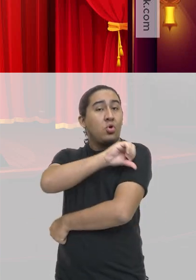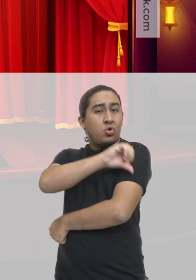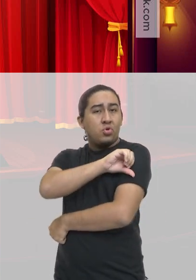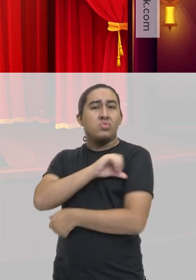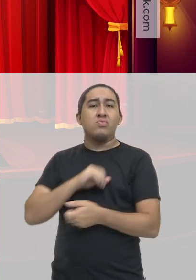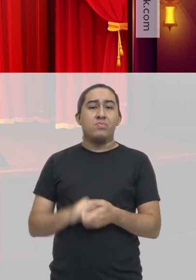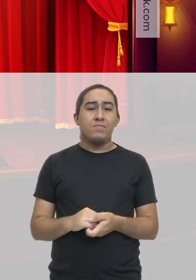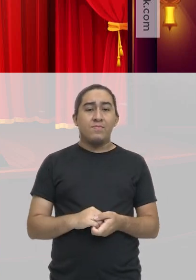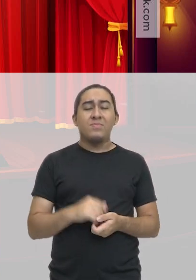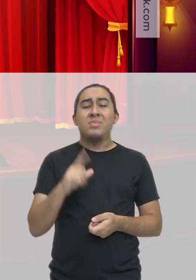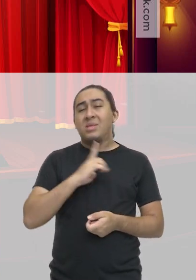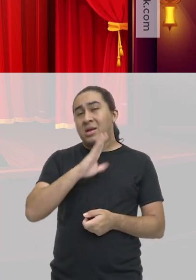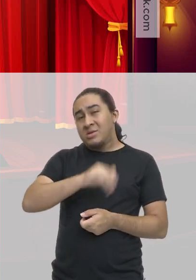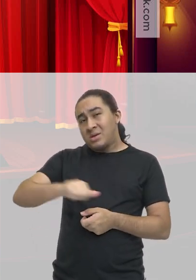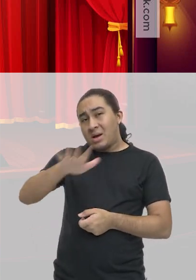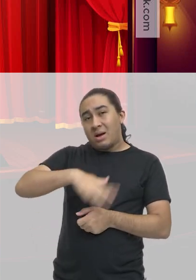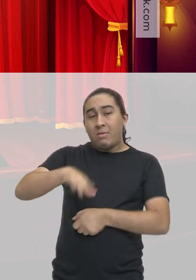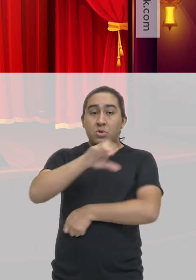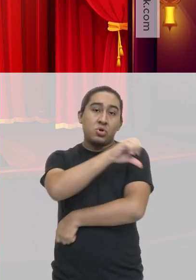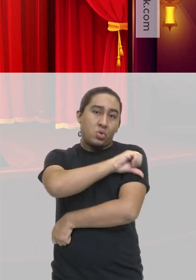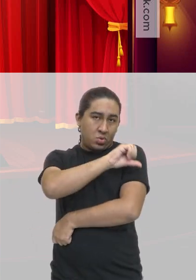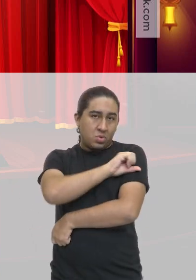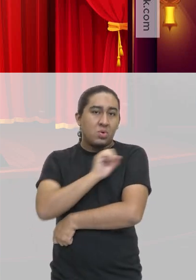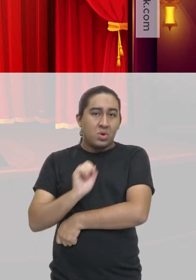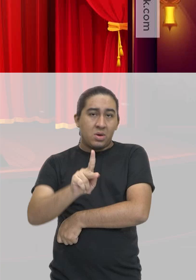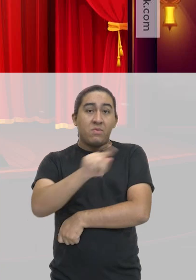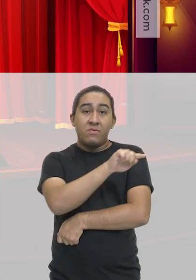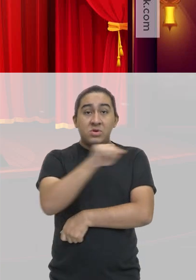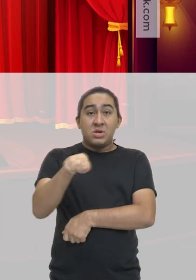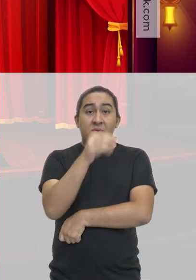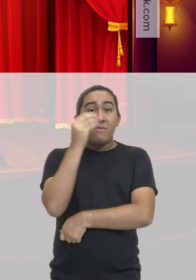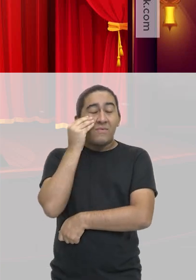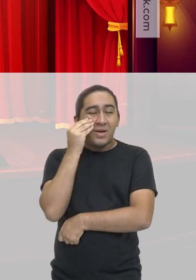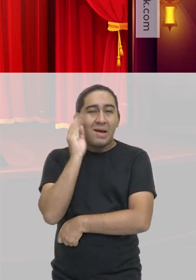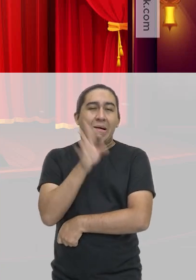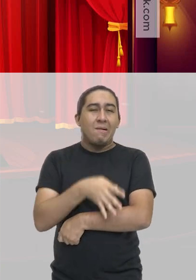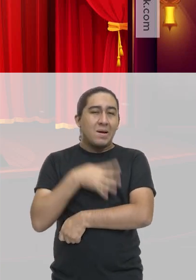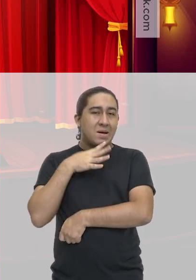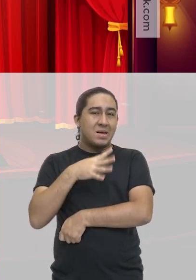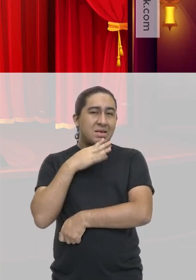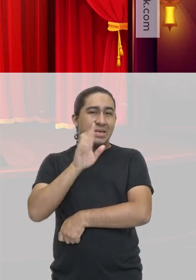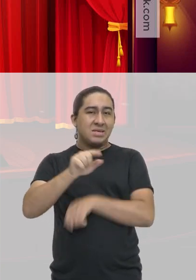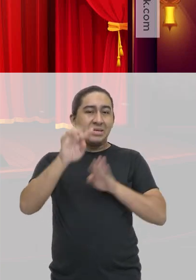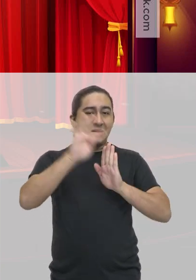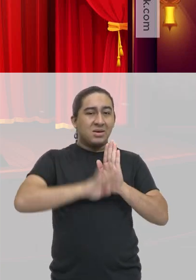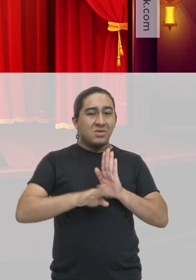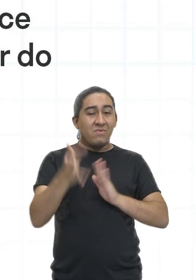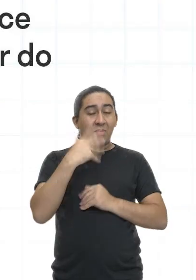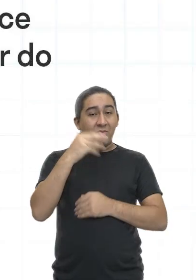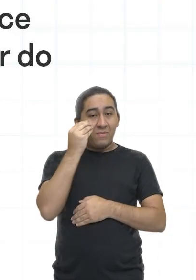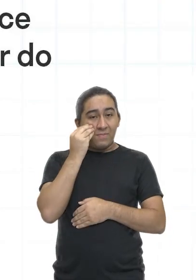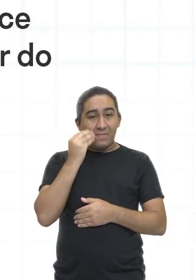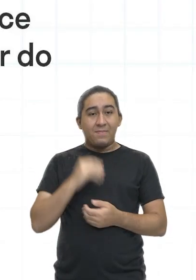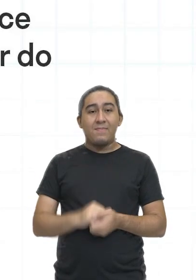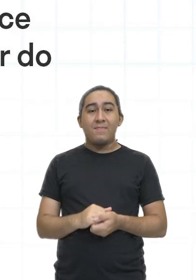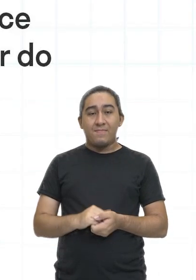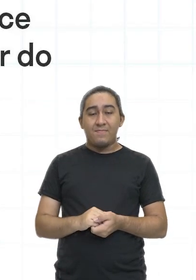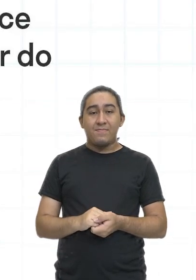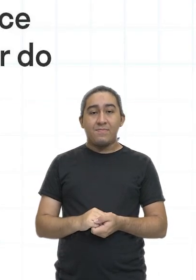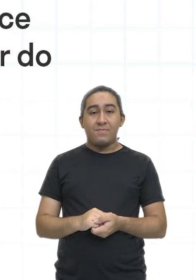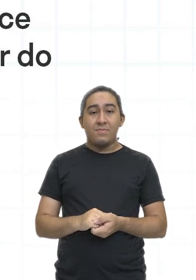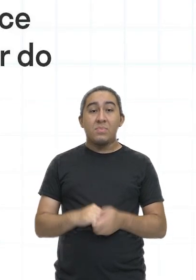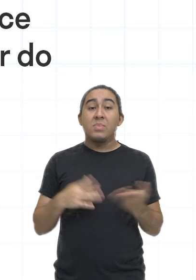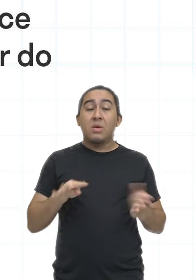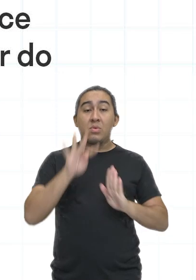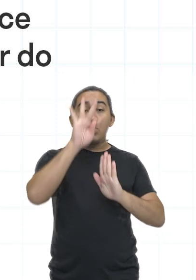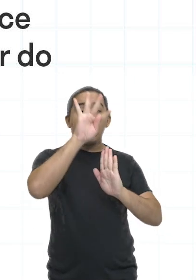é trabalhado no 9º ano, tá? Então, vocês vão reconhecer esse texto. Vamos lá? Então, nós temos